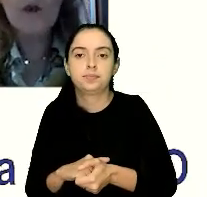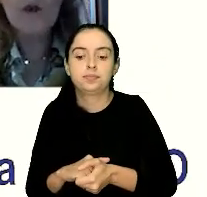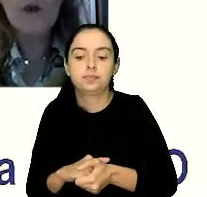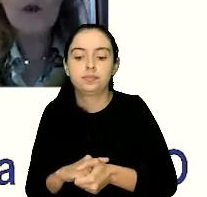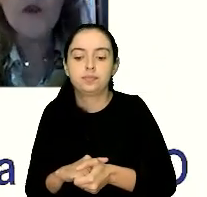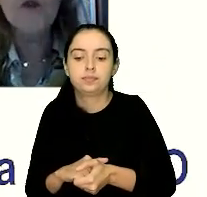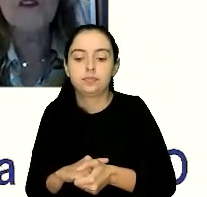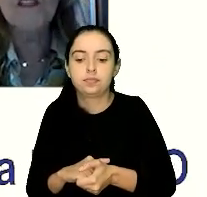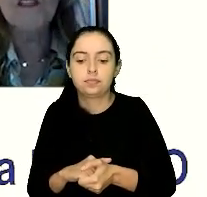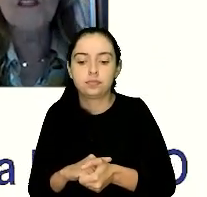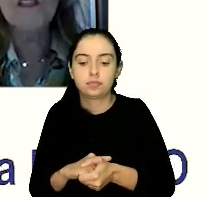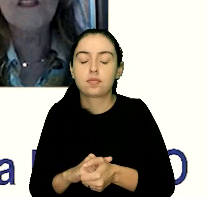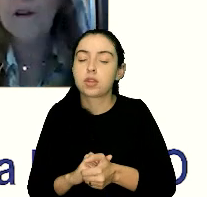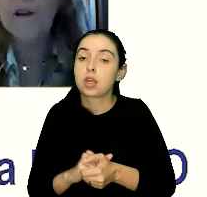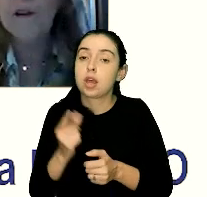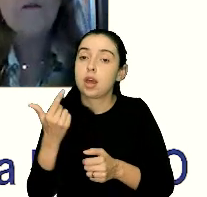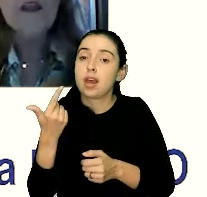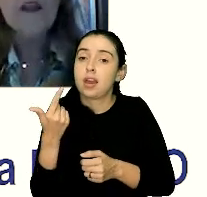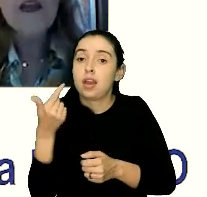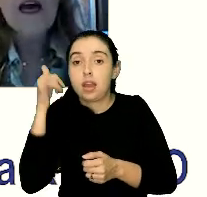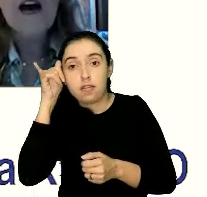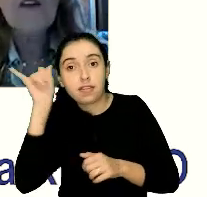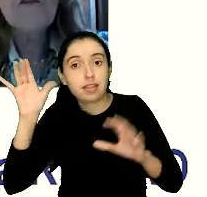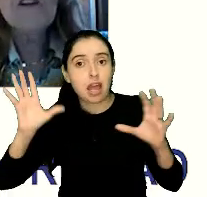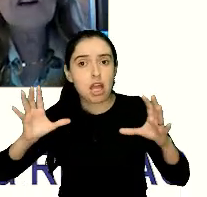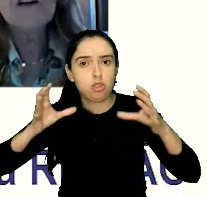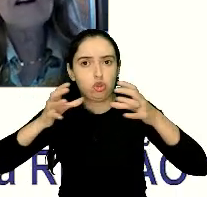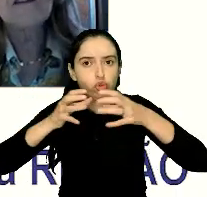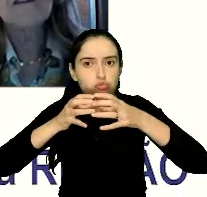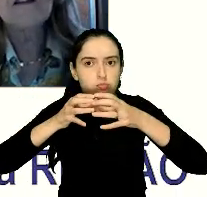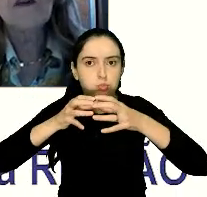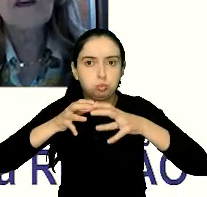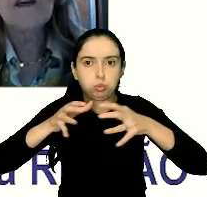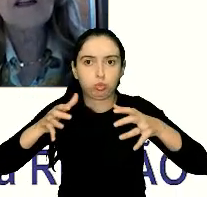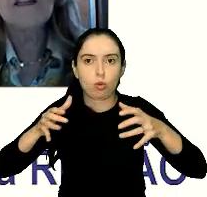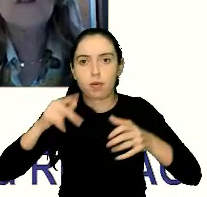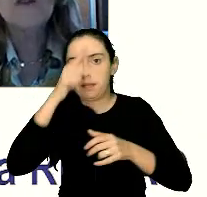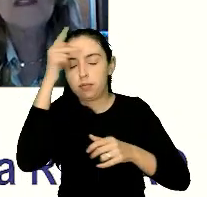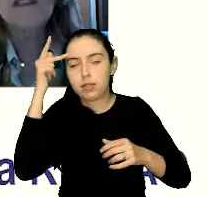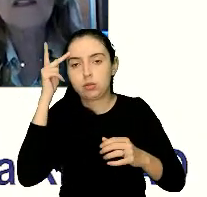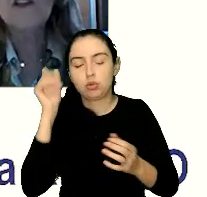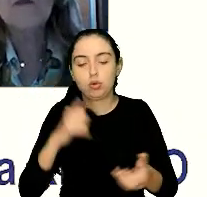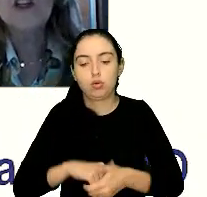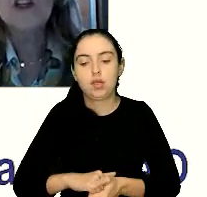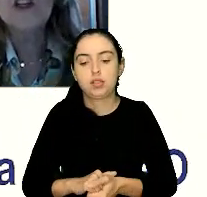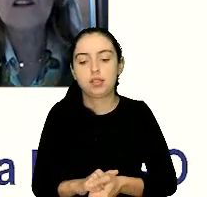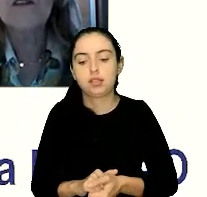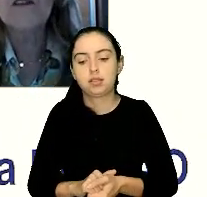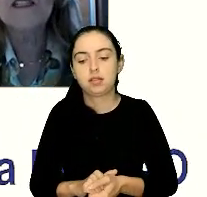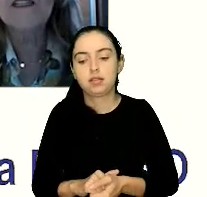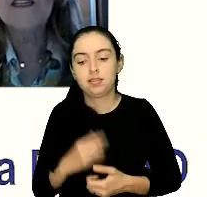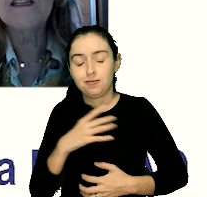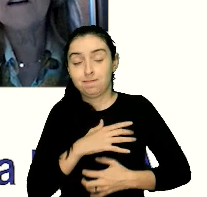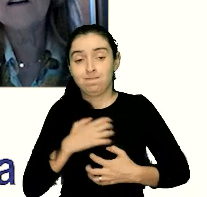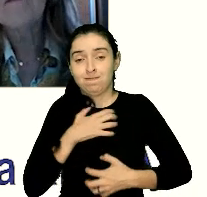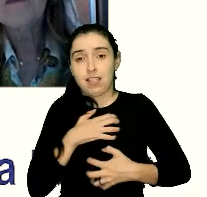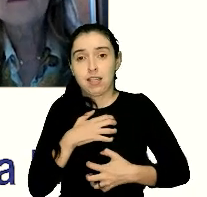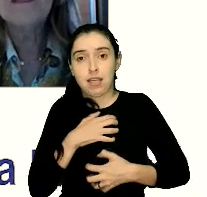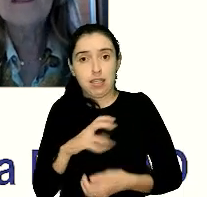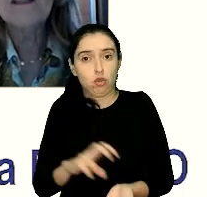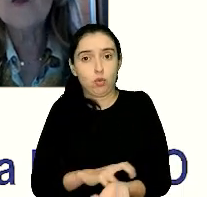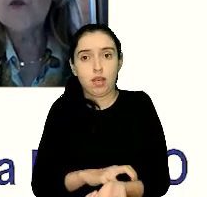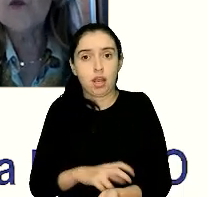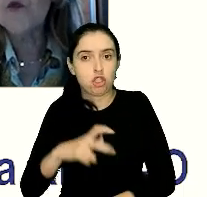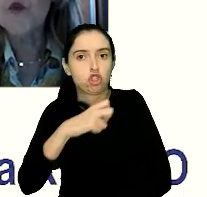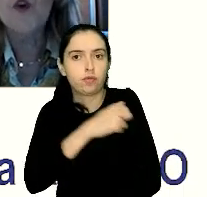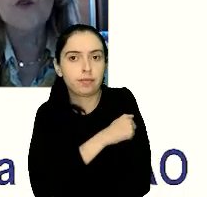As não aglomerações e por aí vai, né? Havia também a questão da ansiedade pela chegada da vacina.